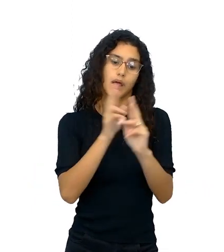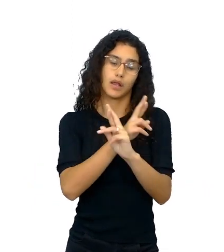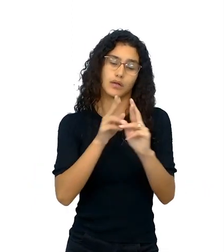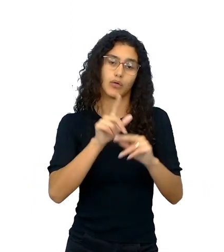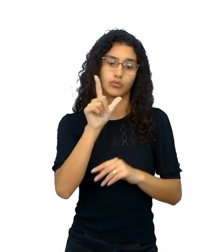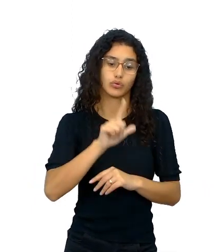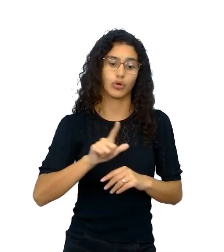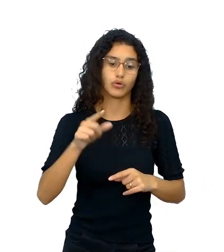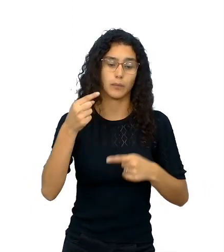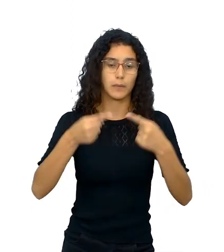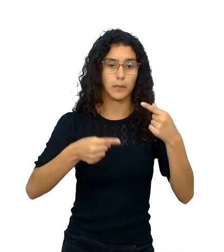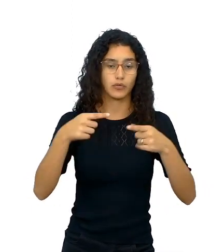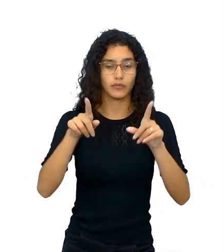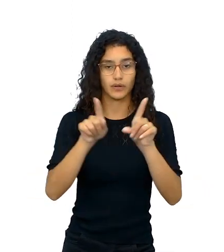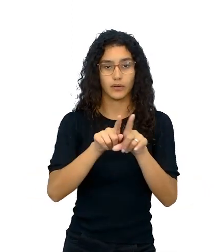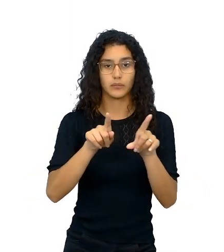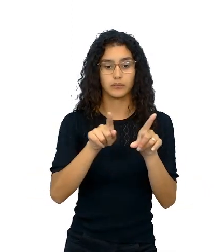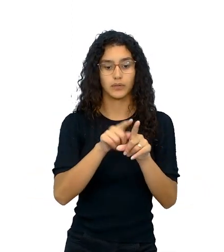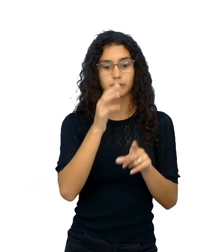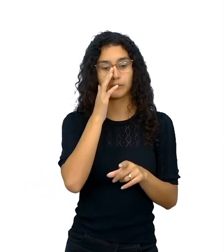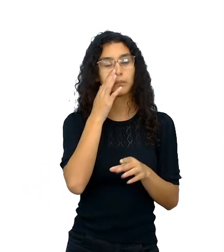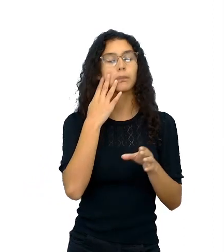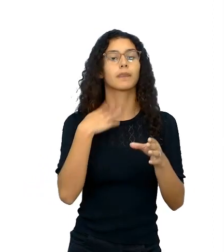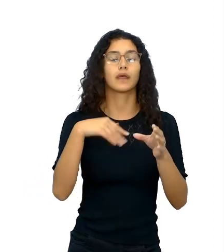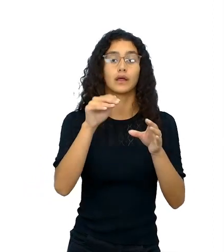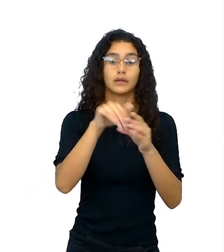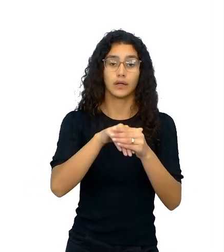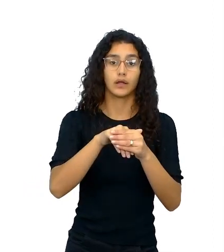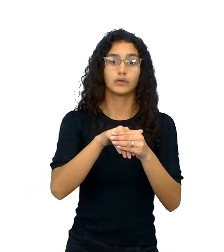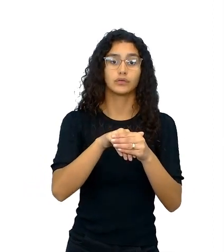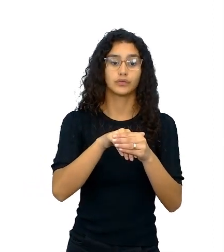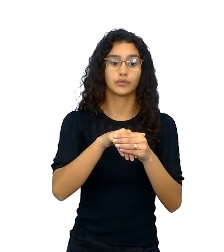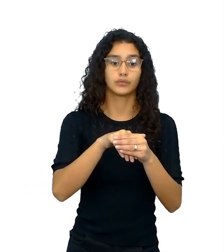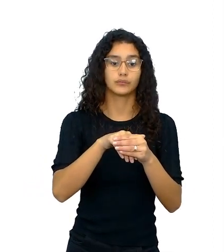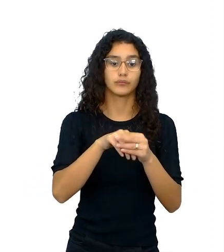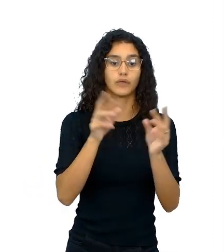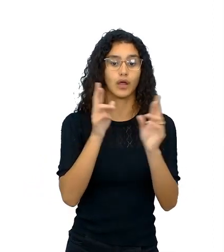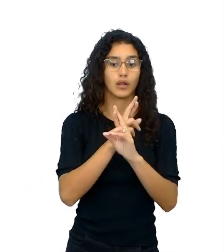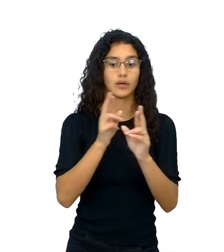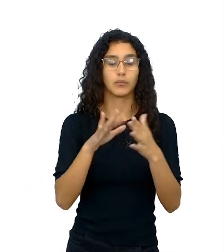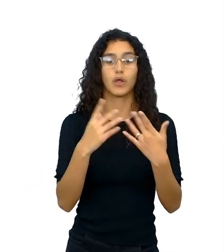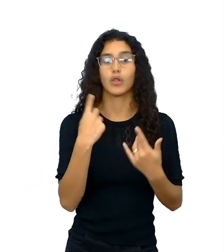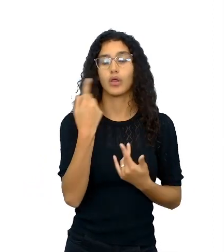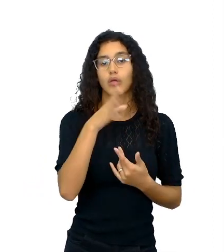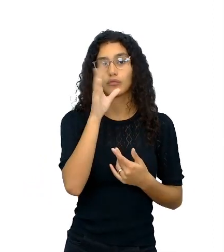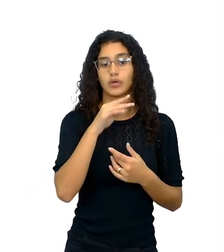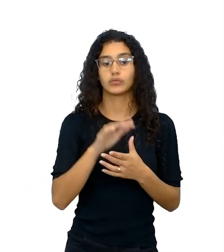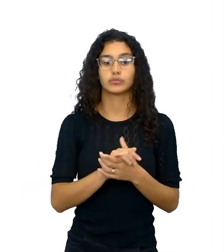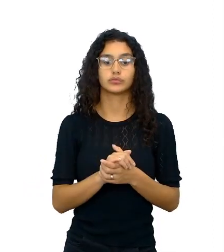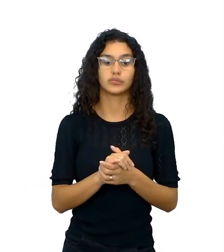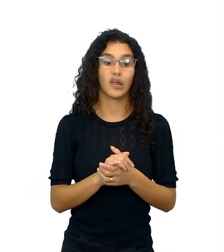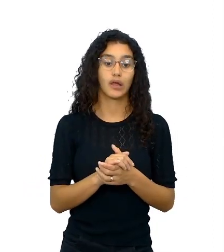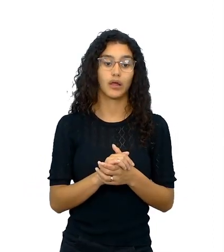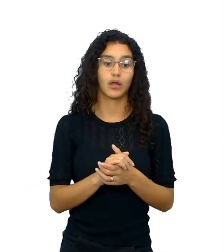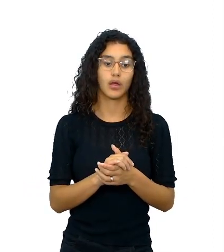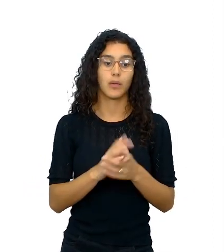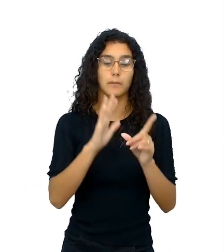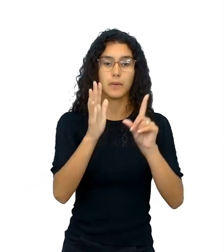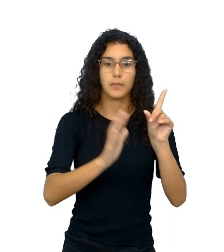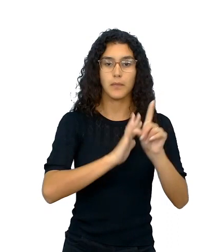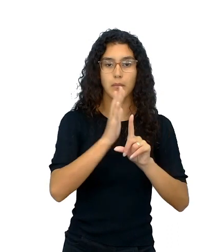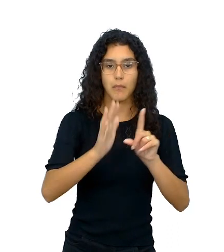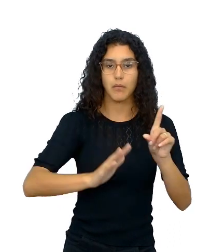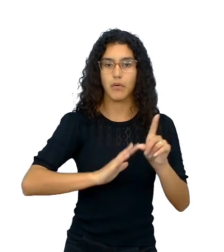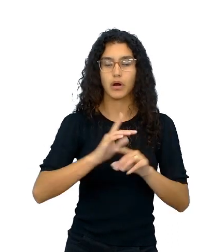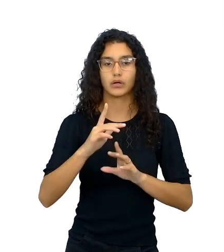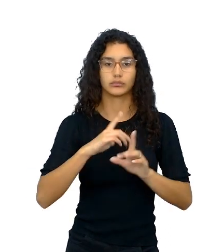relação lógico-discursiva dentro dessa relação. Então, nós estamos falando aqui de interdiscurso, professor? Estamos